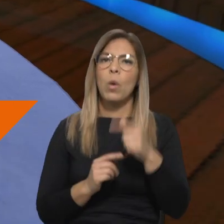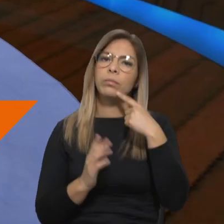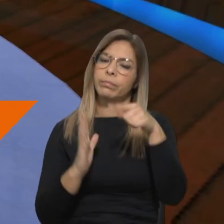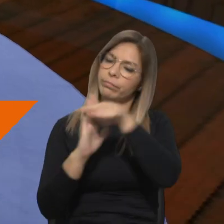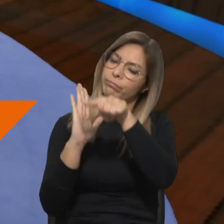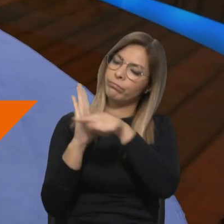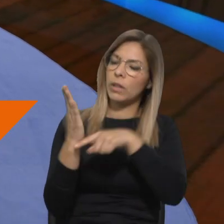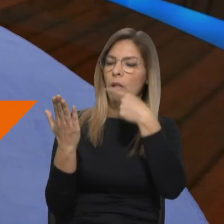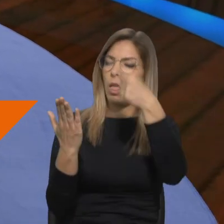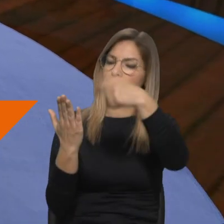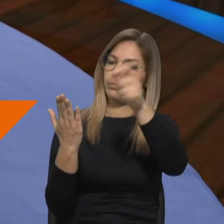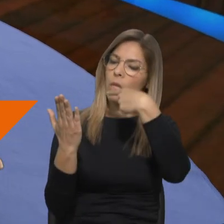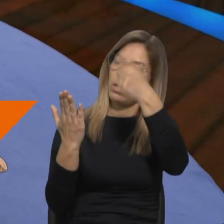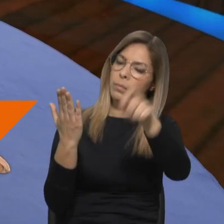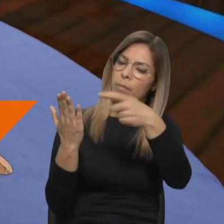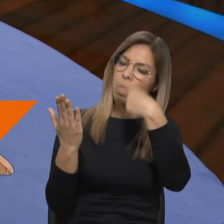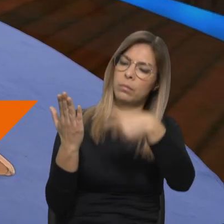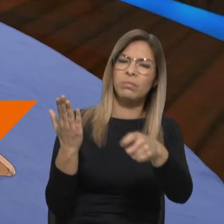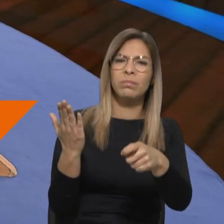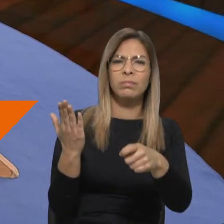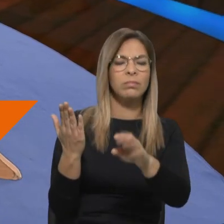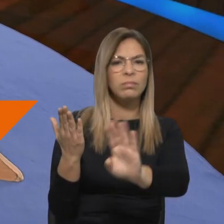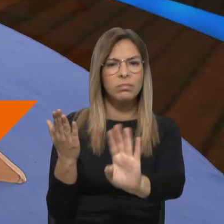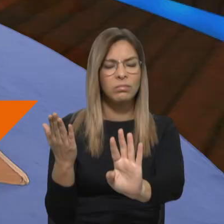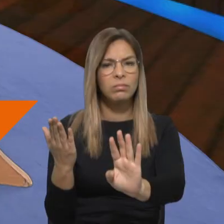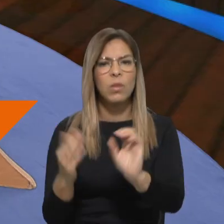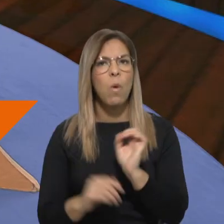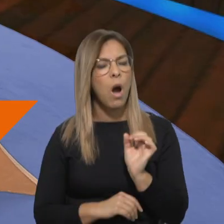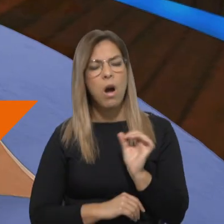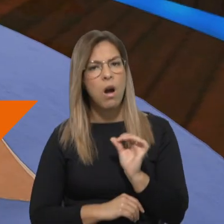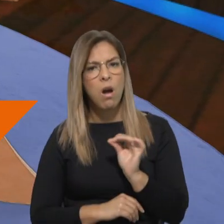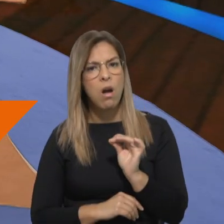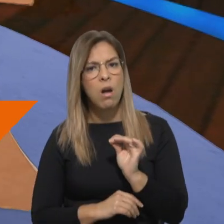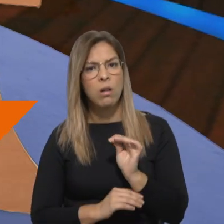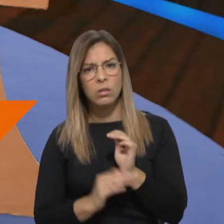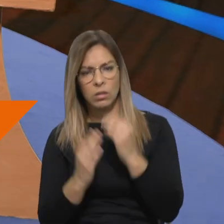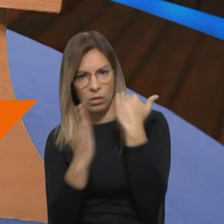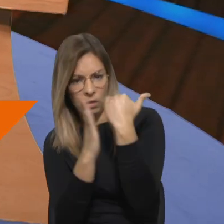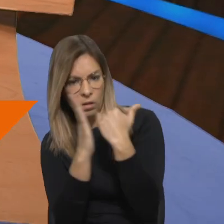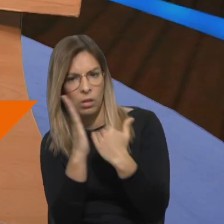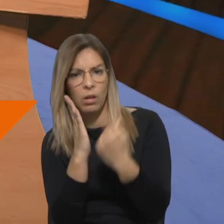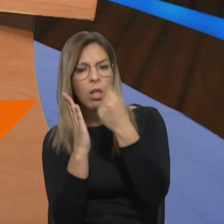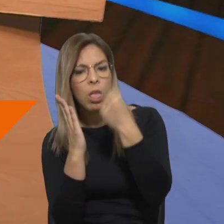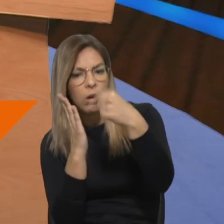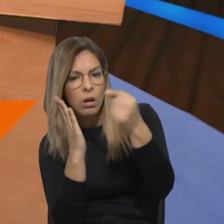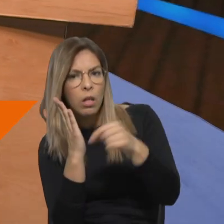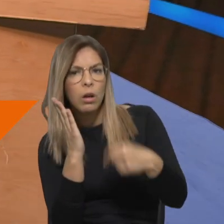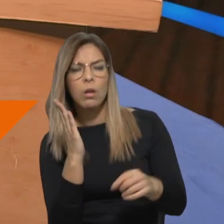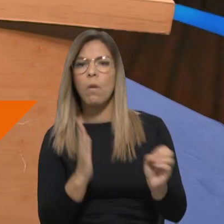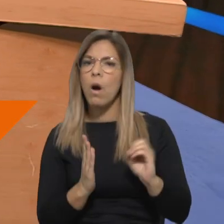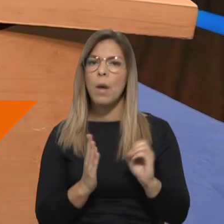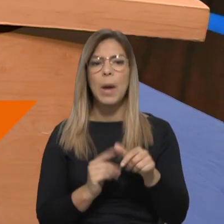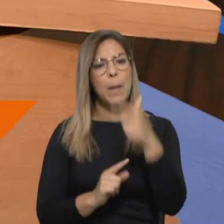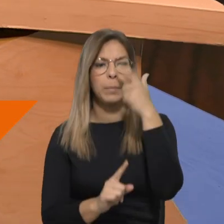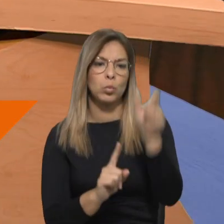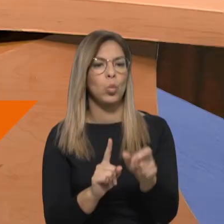uma tabela para definir. Não há tabela absolutamente nenhuma. Nós não temos nenhuma grelha em que dizemos esta pessoa foi